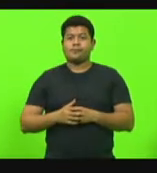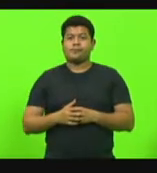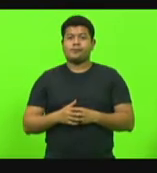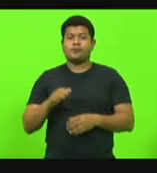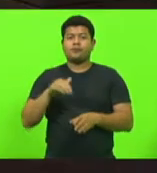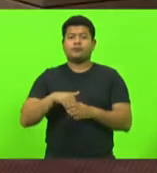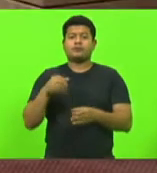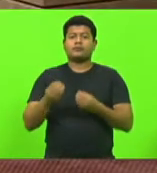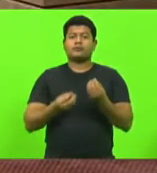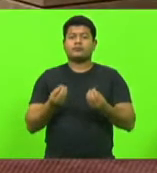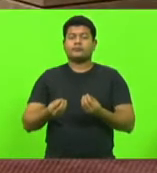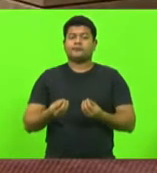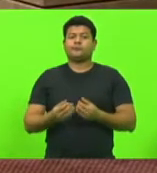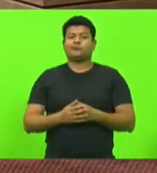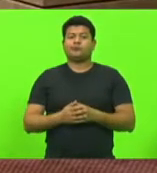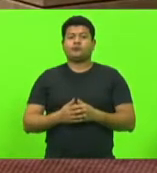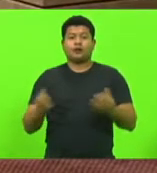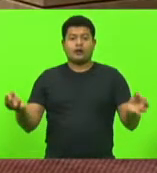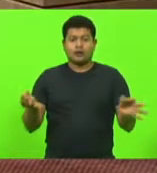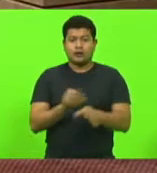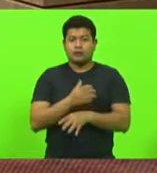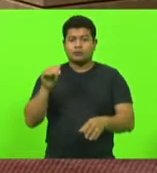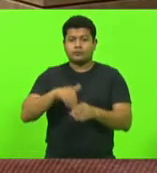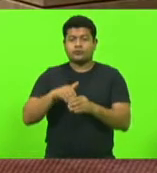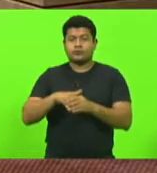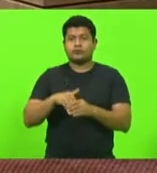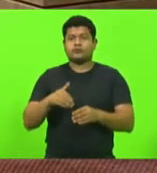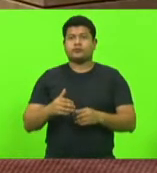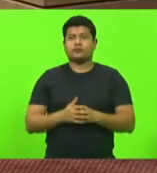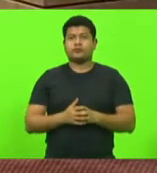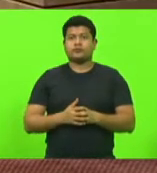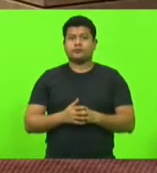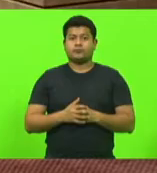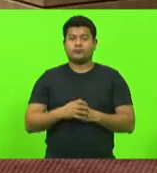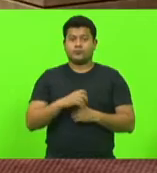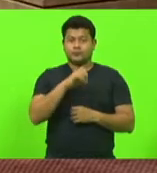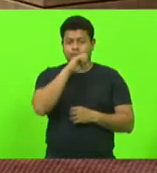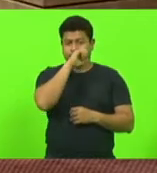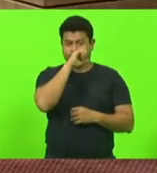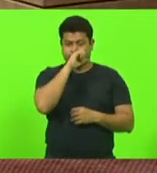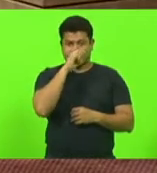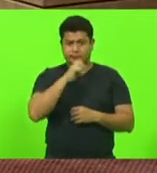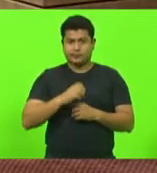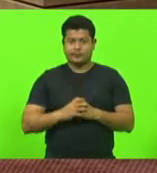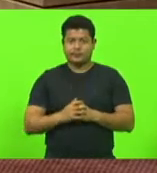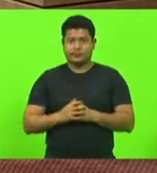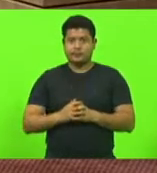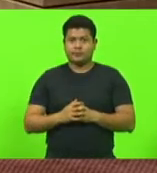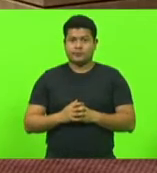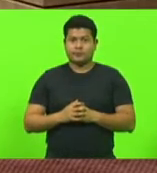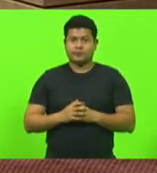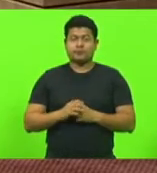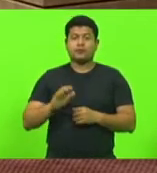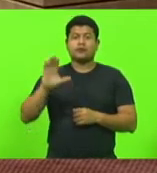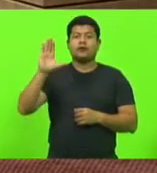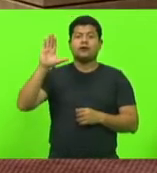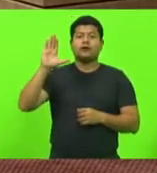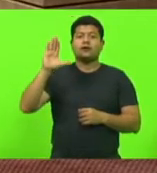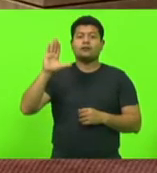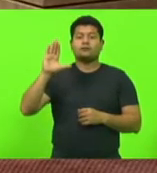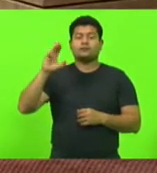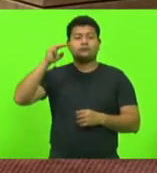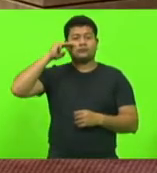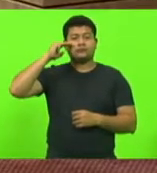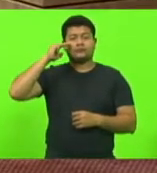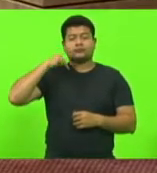Cerrada a votação, colho o resultado. Presidente? Quem? Posso votar? Voto 1. Sim, deputada